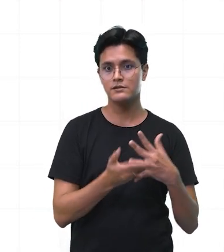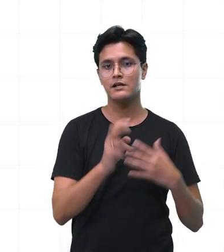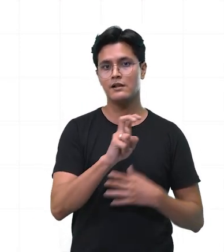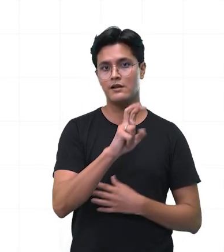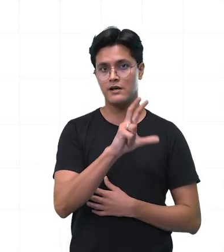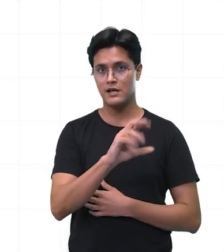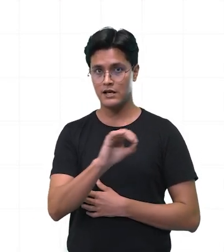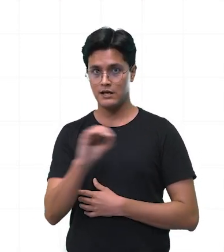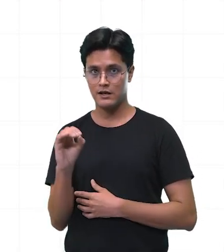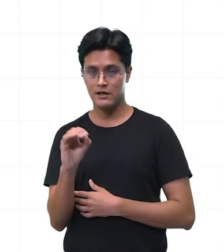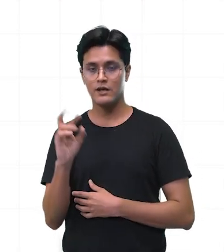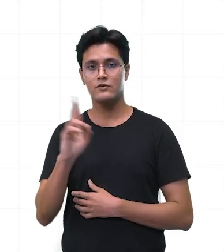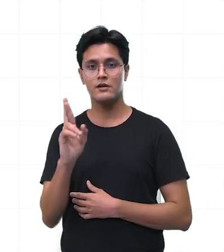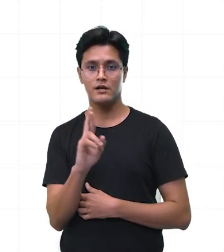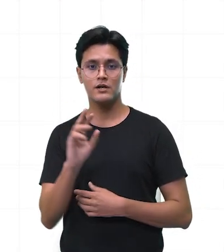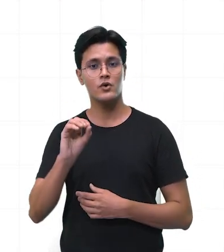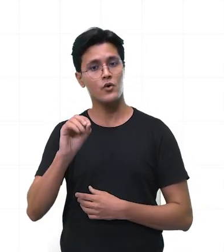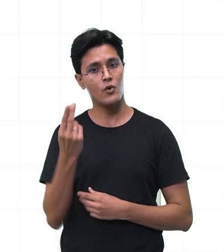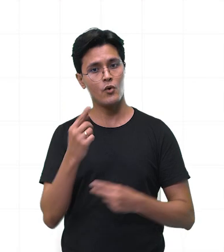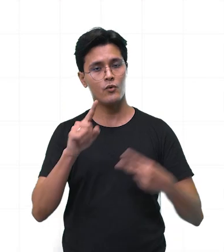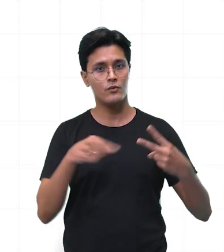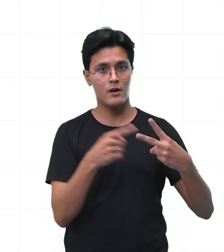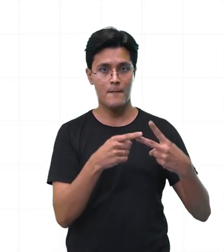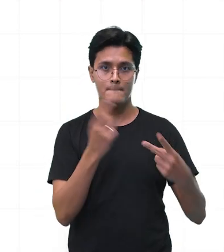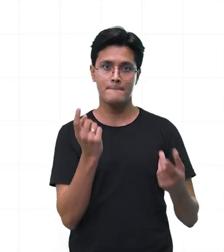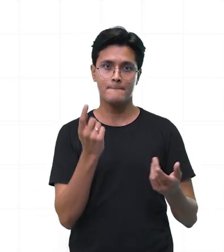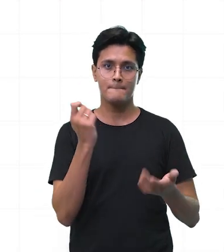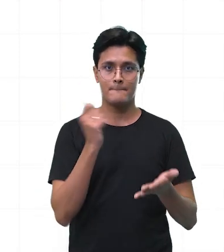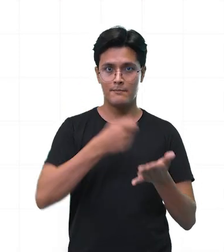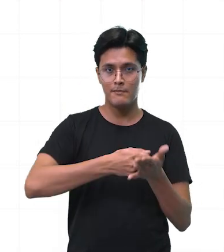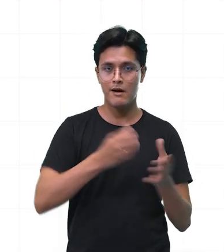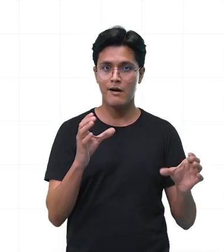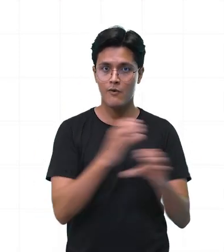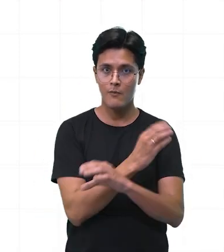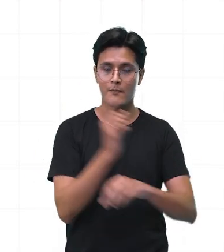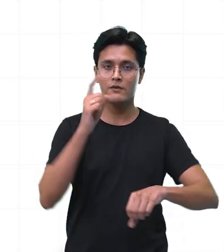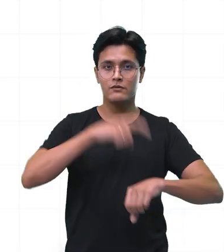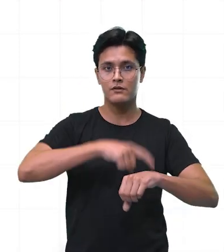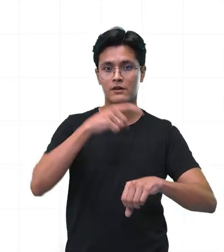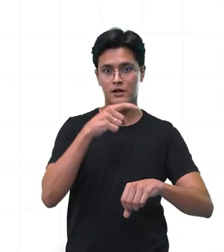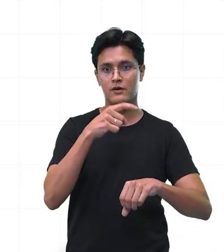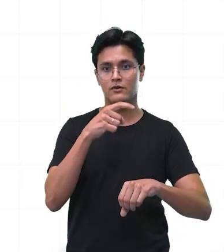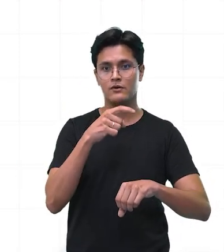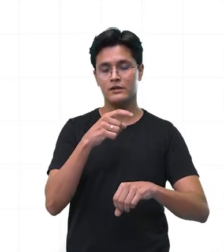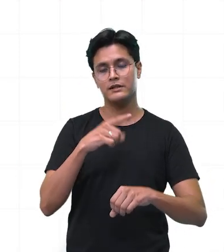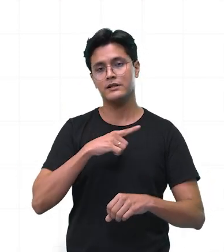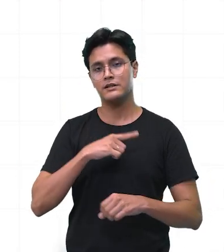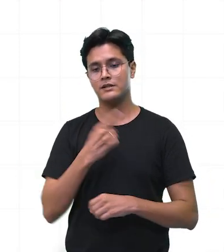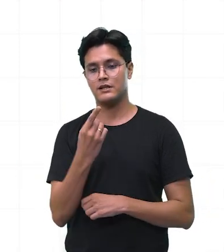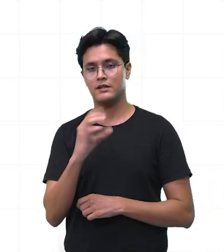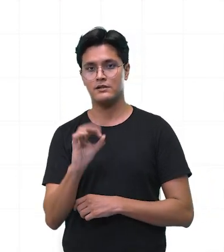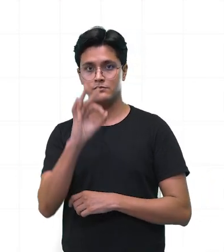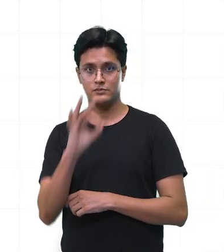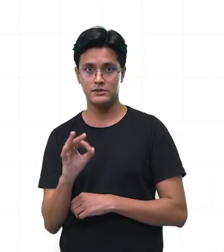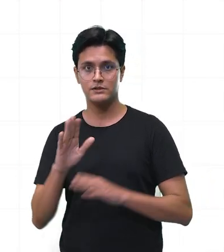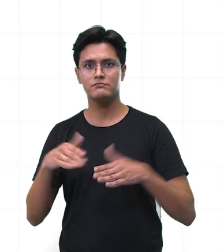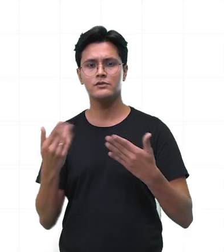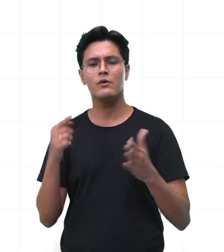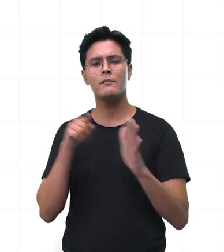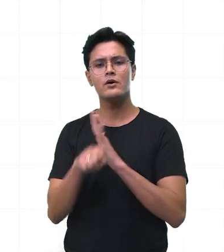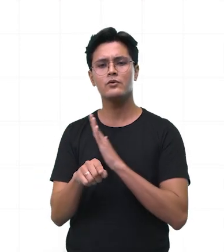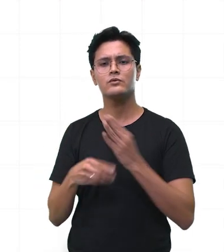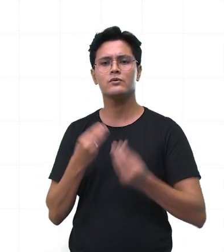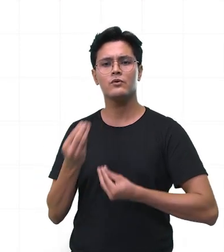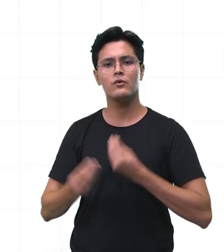de desconto. E aí nós temos a pergunta, né, o comando da questão. Quanto Maurício irá desembolsar em cada plano